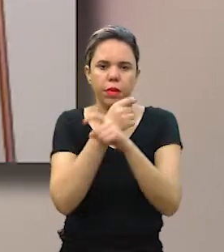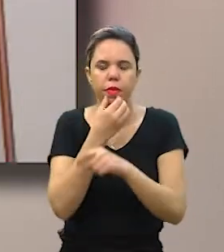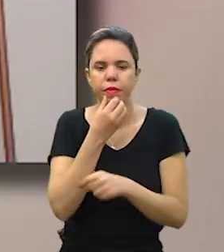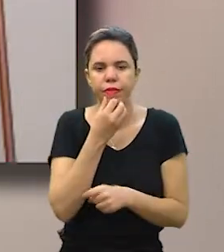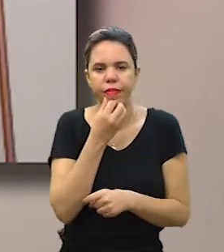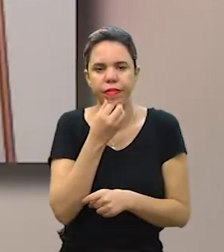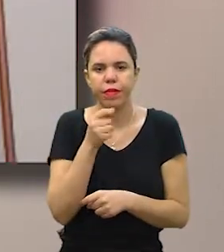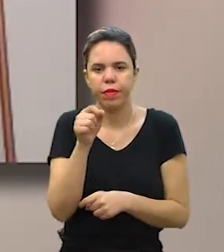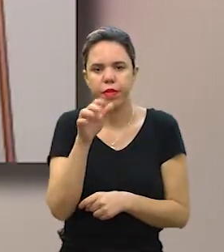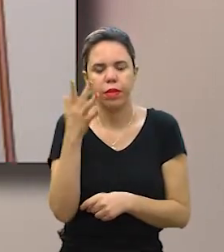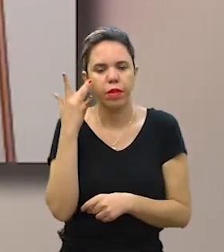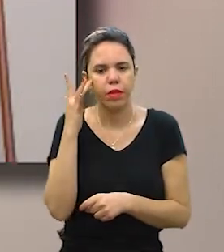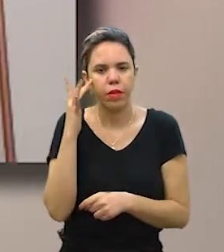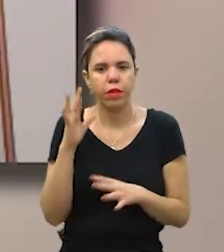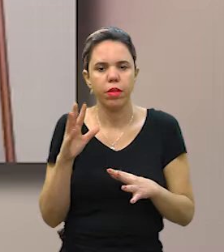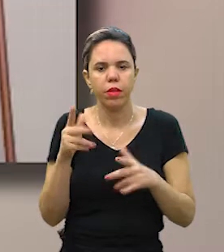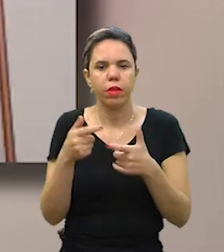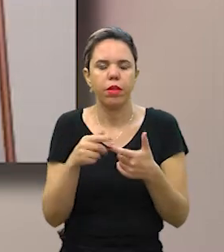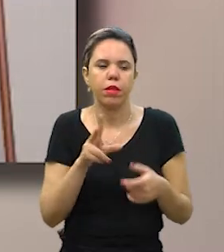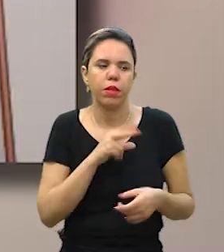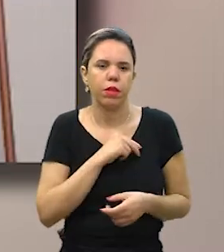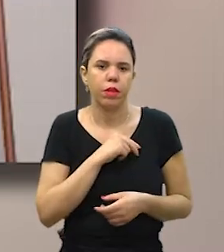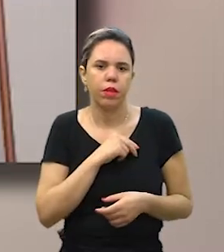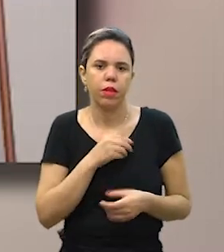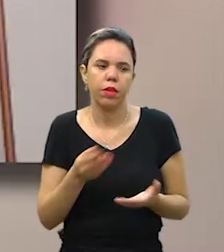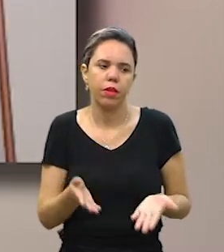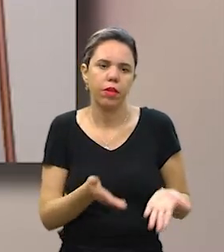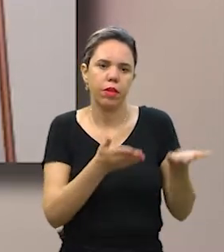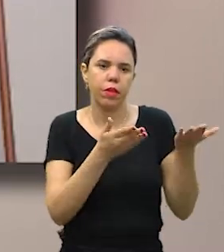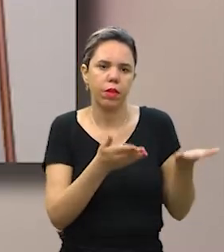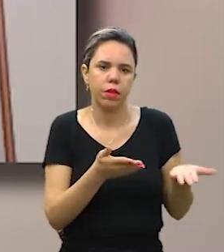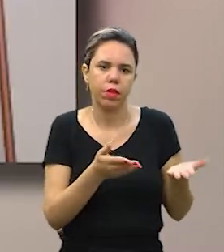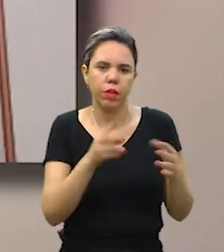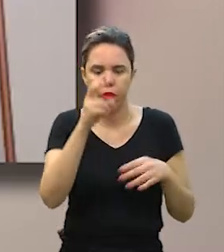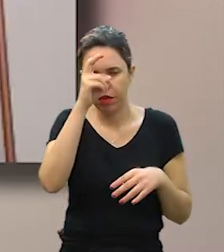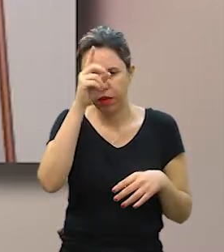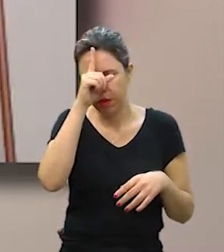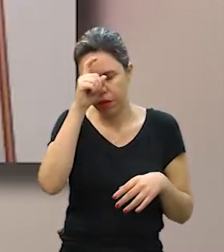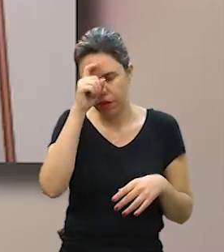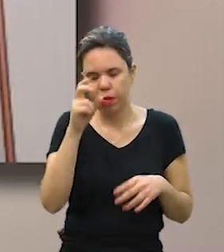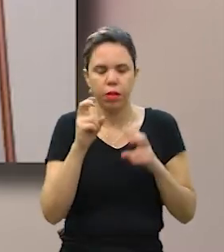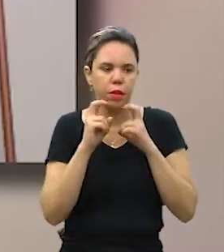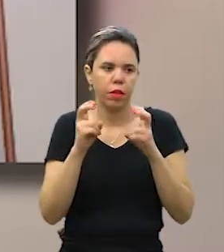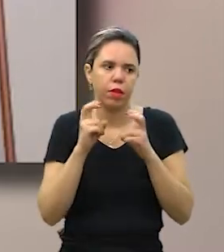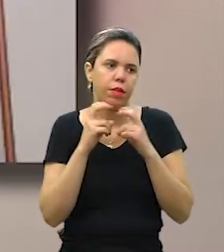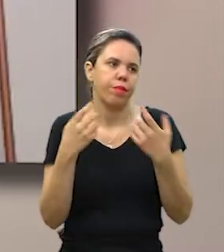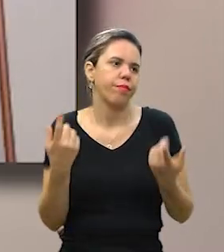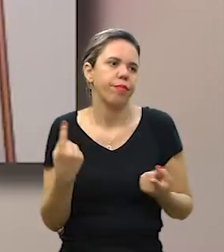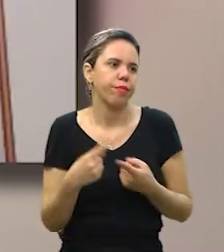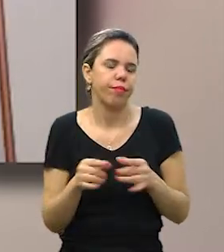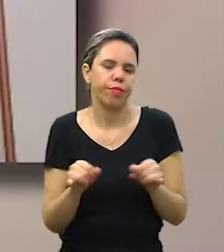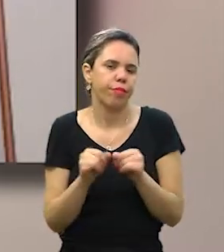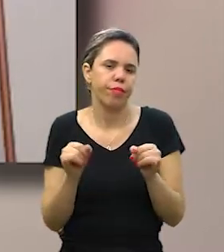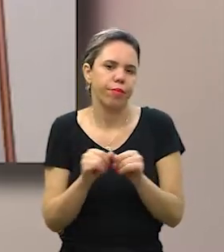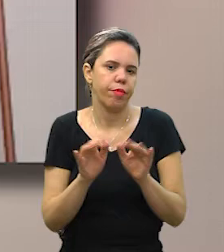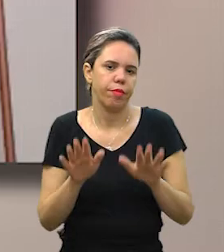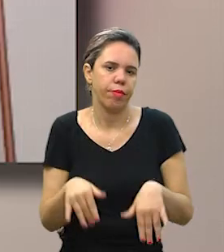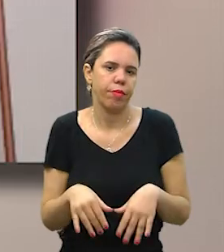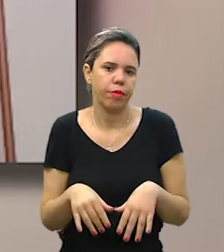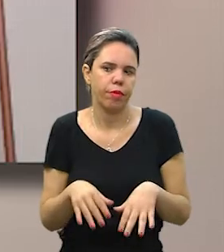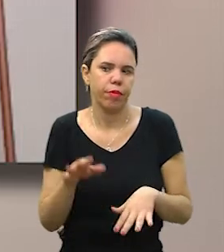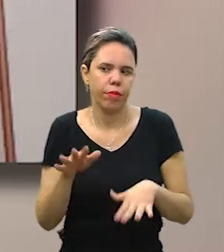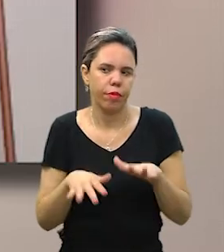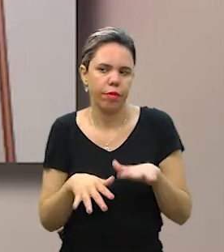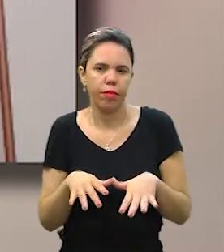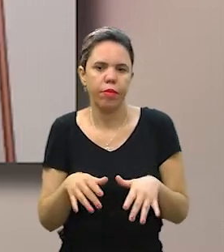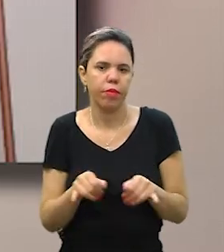difícil você generalizar e falar, nossa, está levando no pronto-socorro, no hospital, por bobeira, porque às